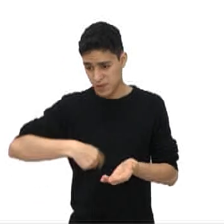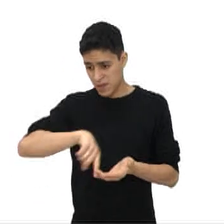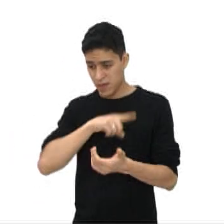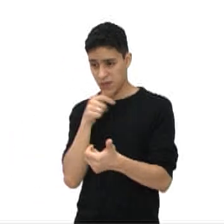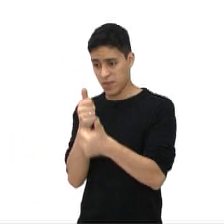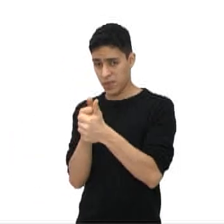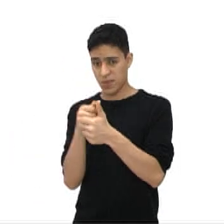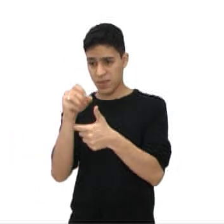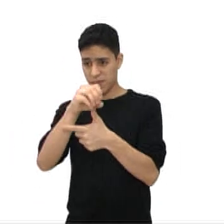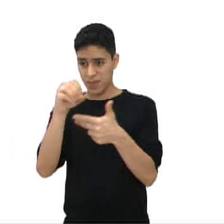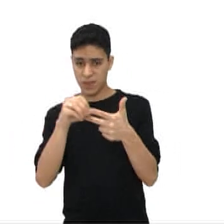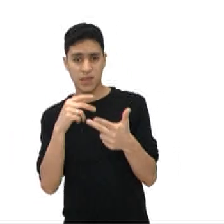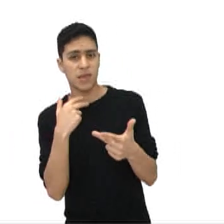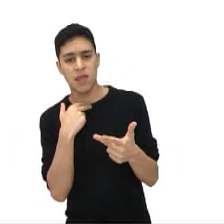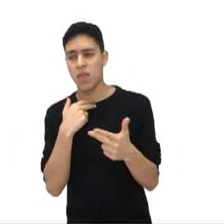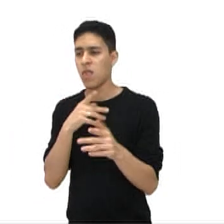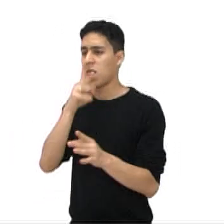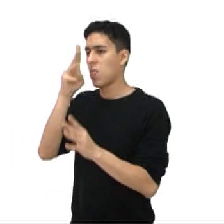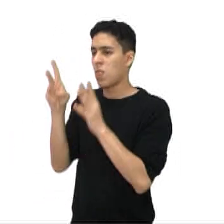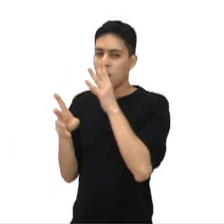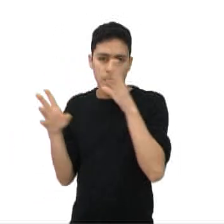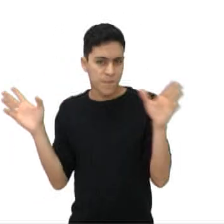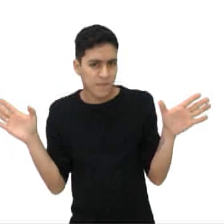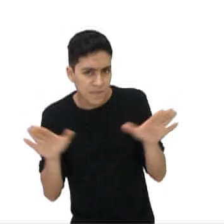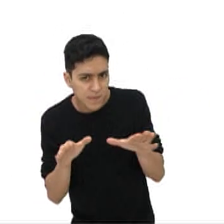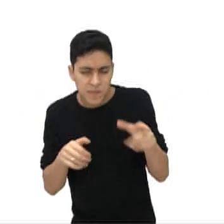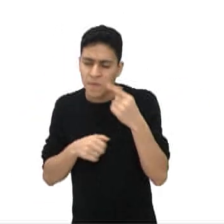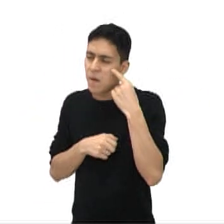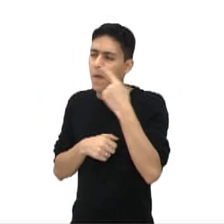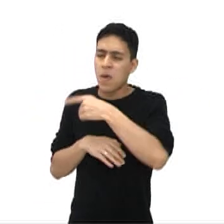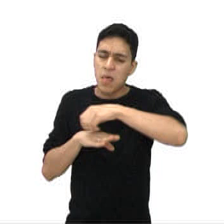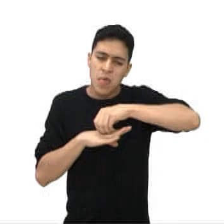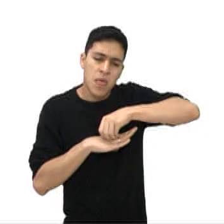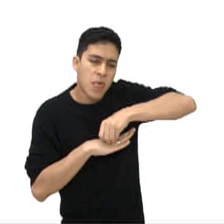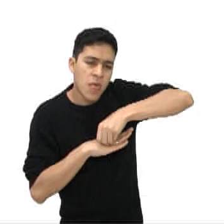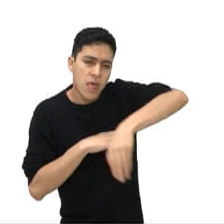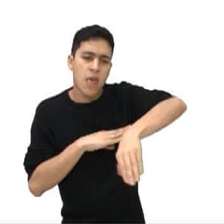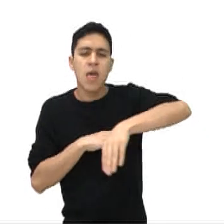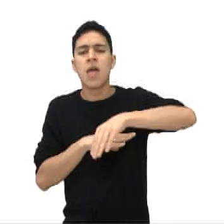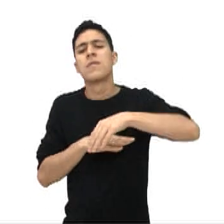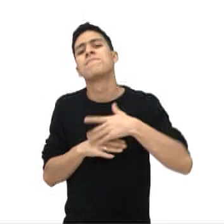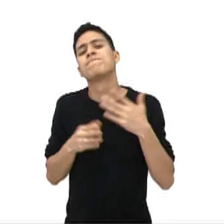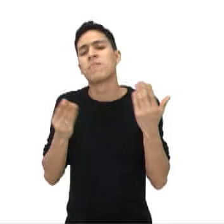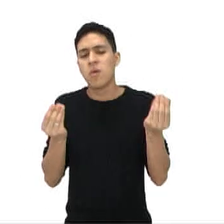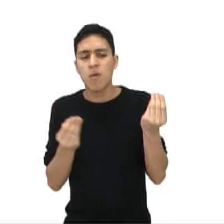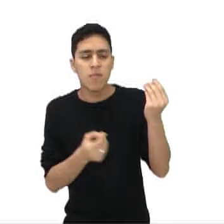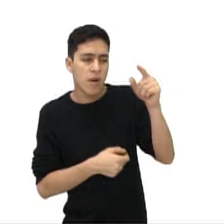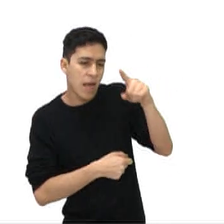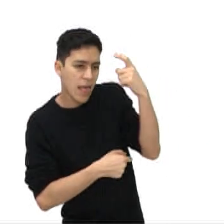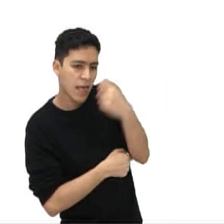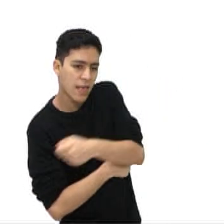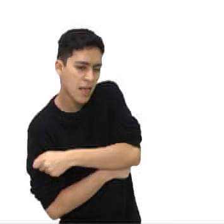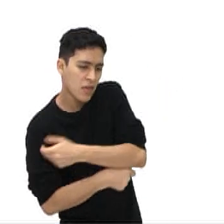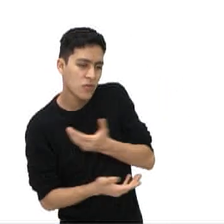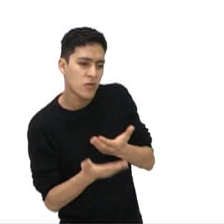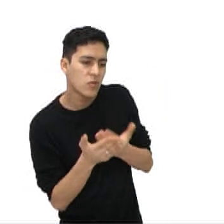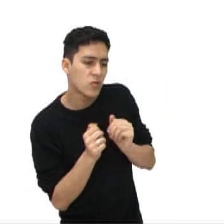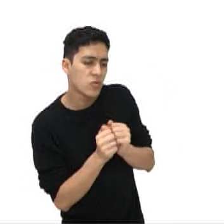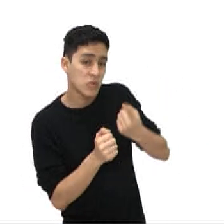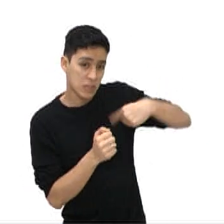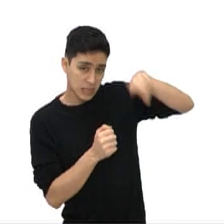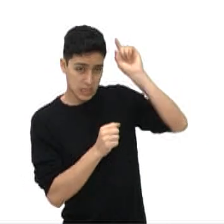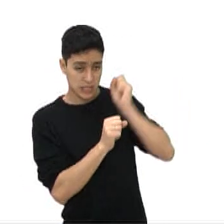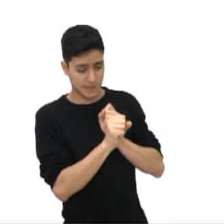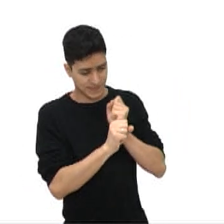do Enem, não dá para vacilar. Trouxemos alguns dos nossos ex-alunos que estudaram com a gente em outros